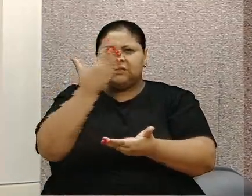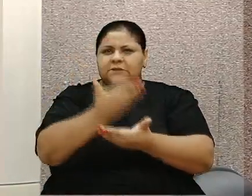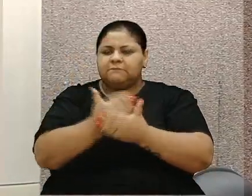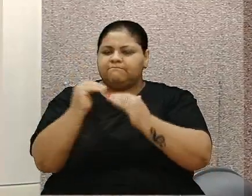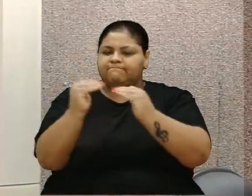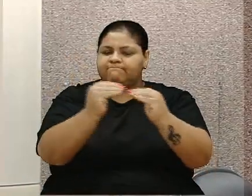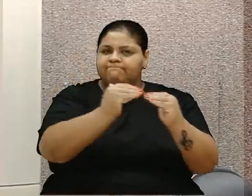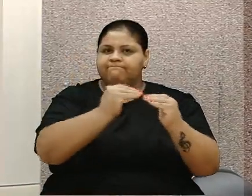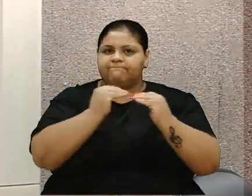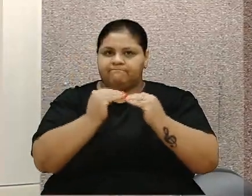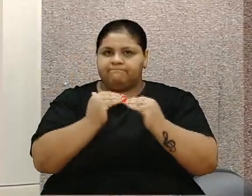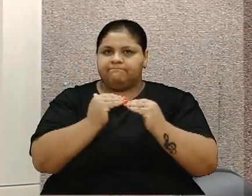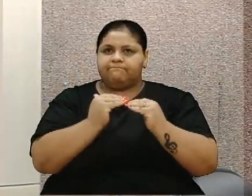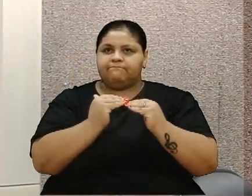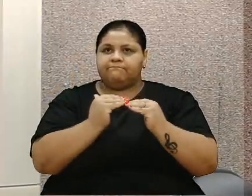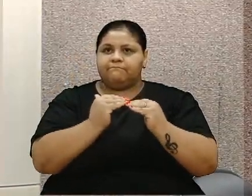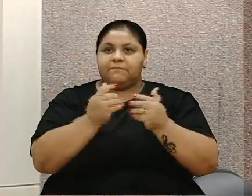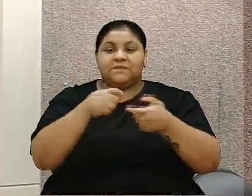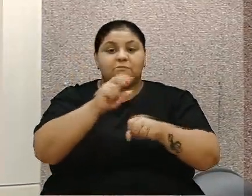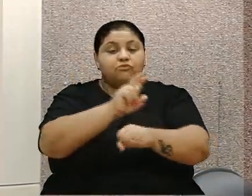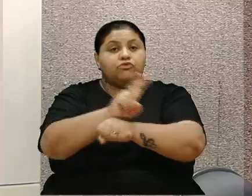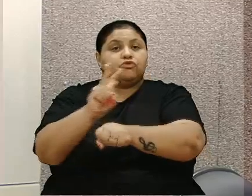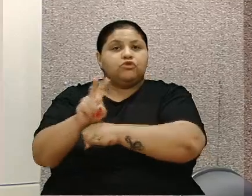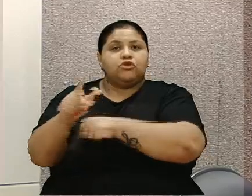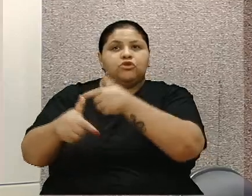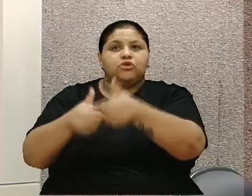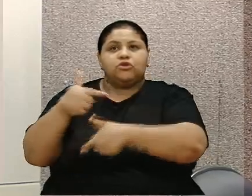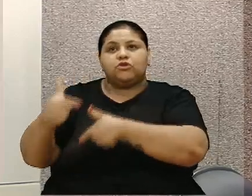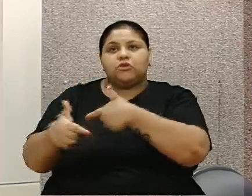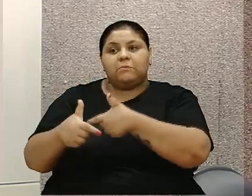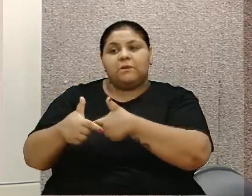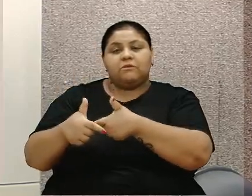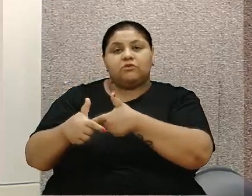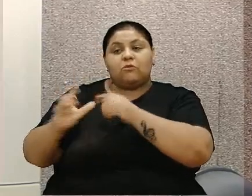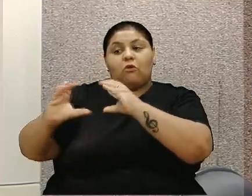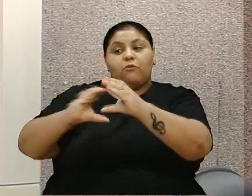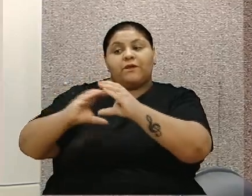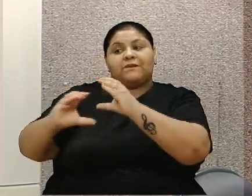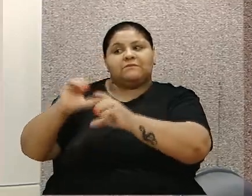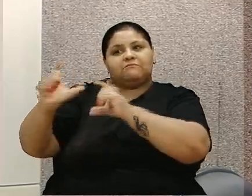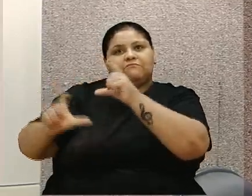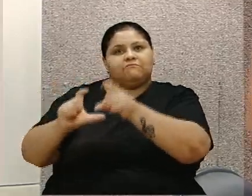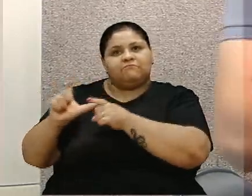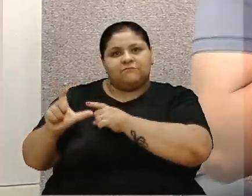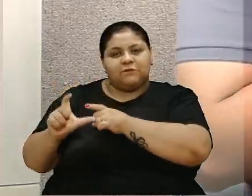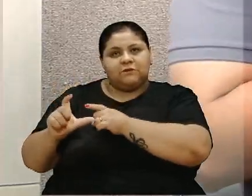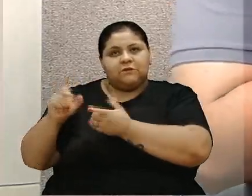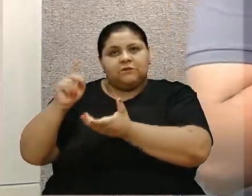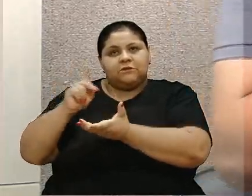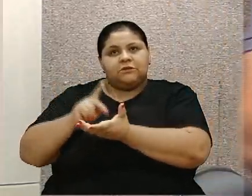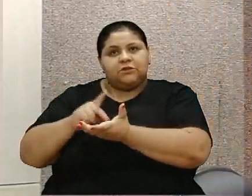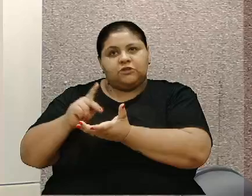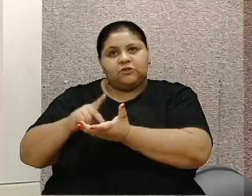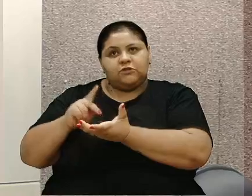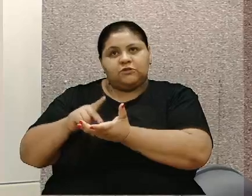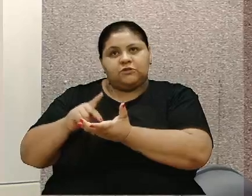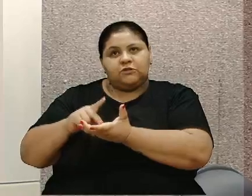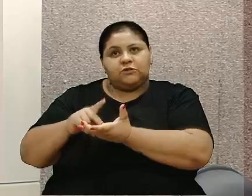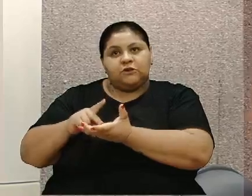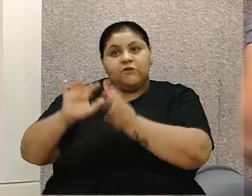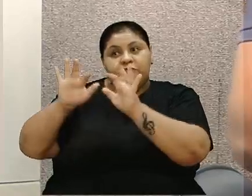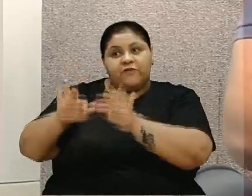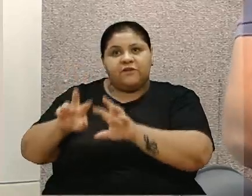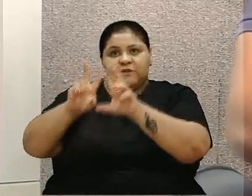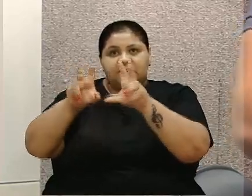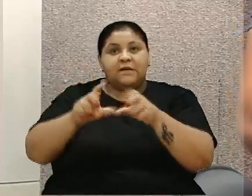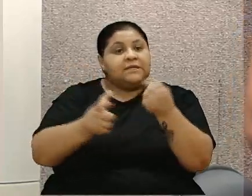trabalharmos é justamente a prevenção, trabalhando em cima da comunicação com as pessoas, né? Para que, de fato, se coloque uma pedra em cima do assunto. É